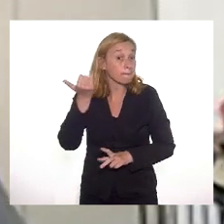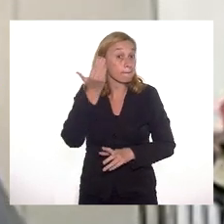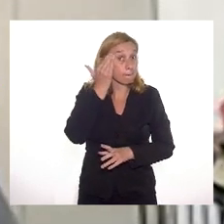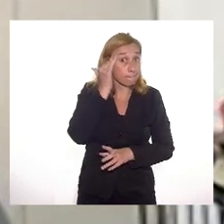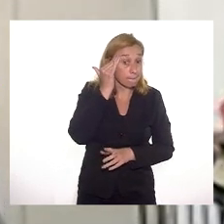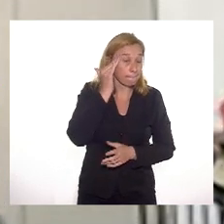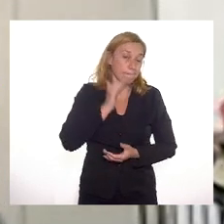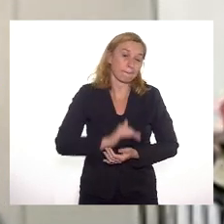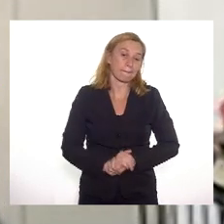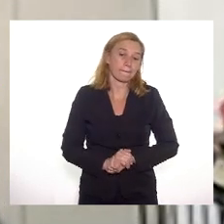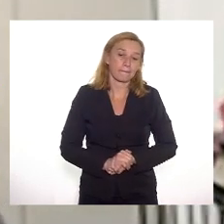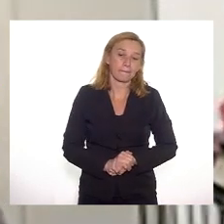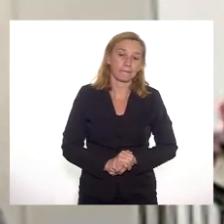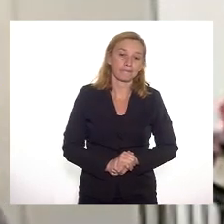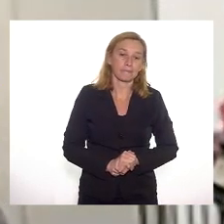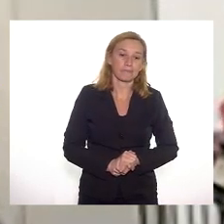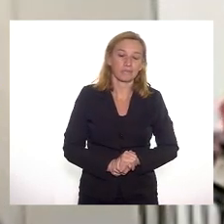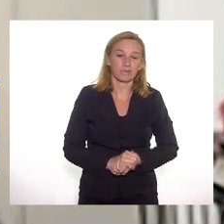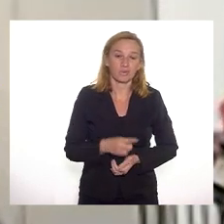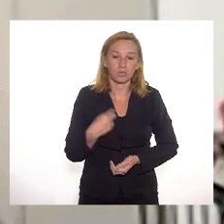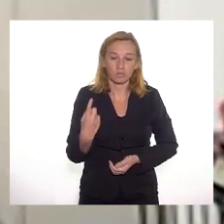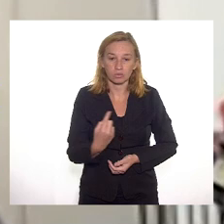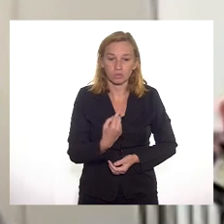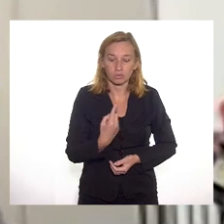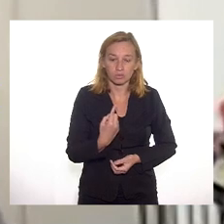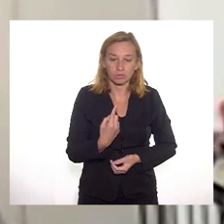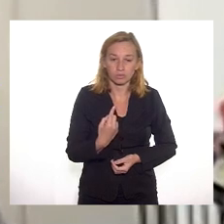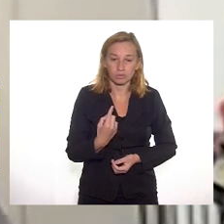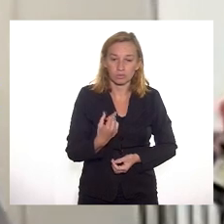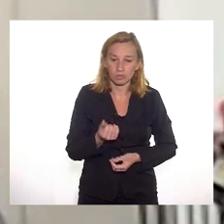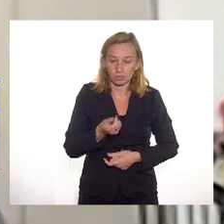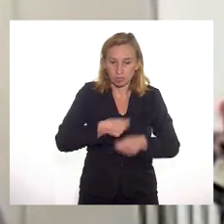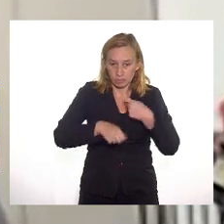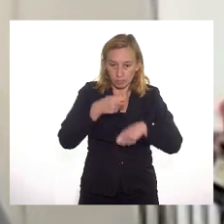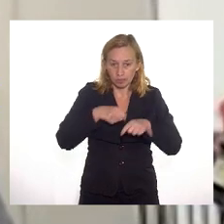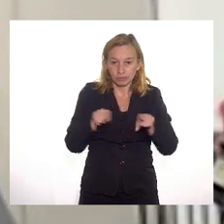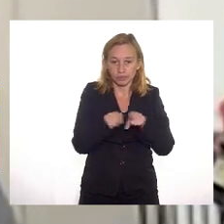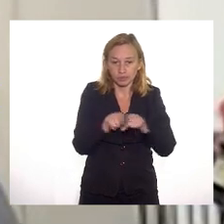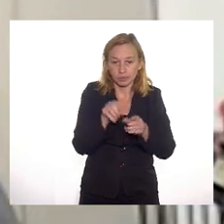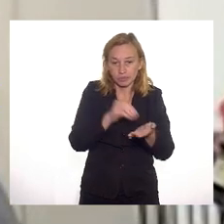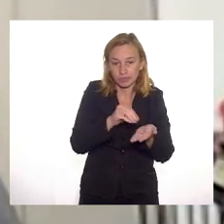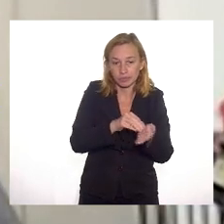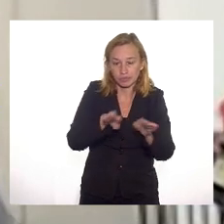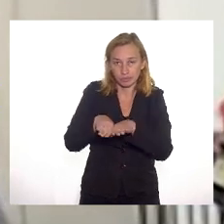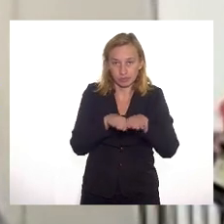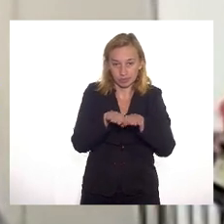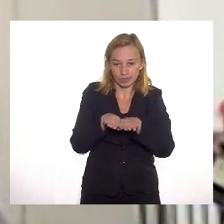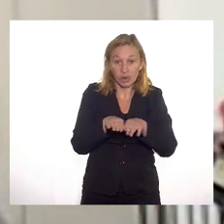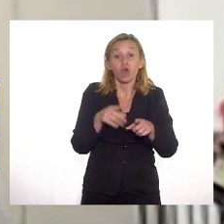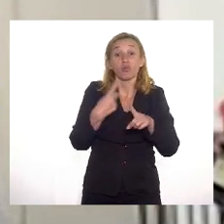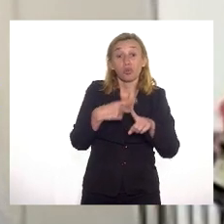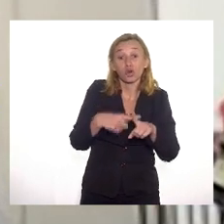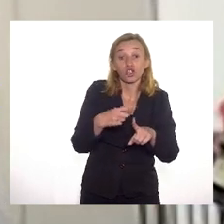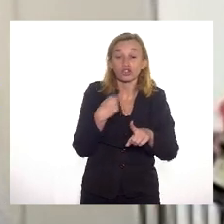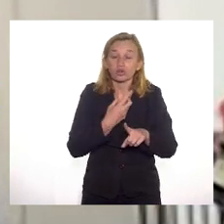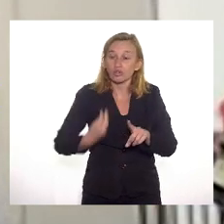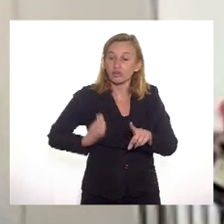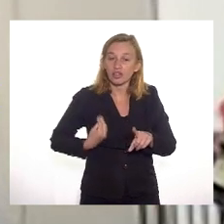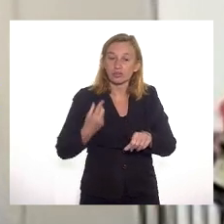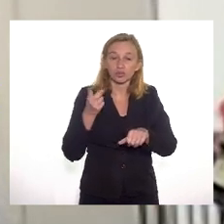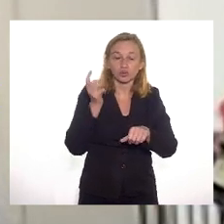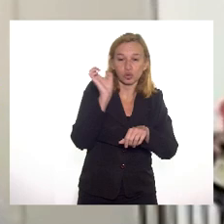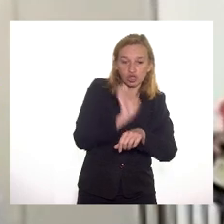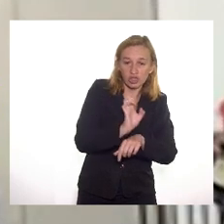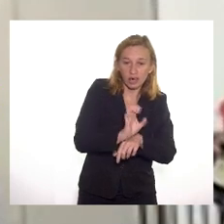entender tanto o nosso esvaziamento econômico quanto as nossas desigualdades sociais. Porque a gente vive num Estado que ainda